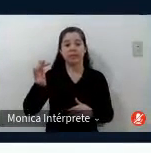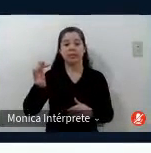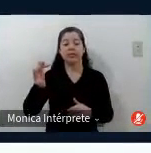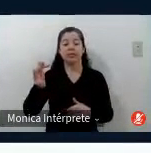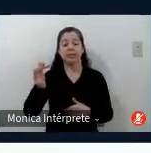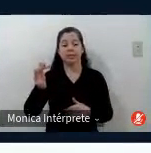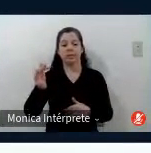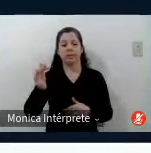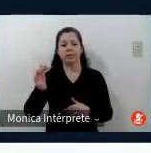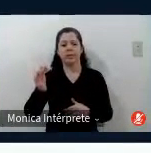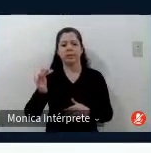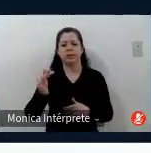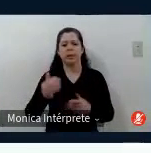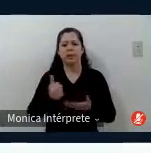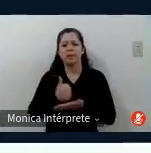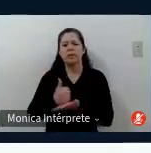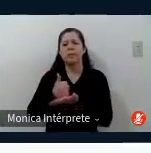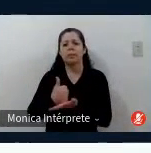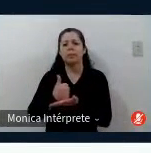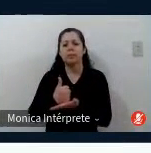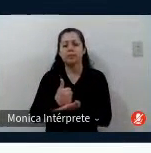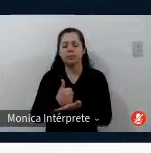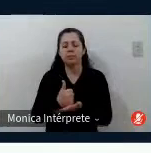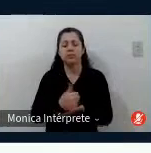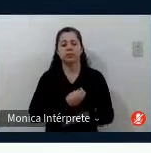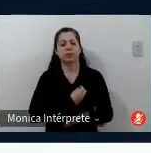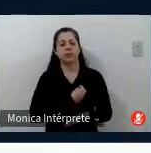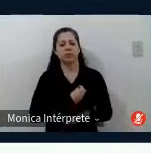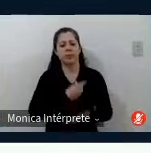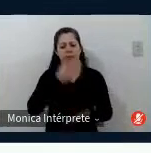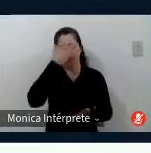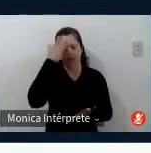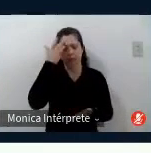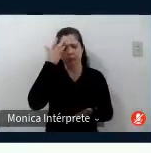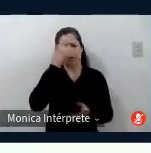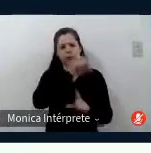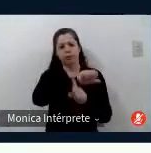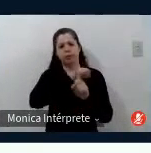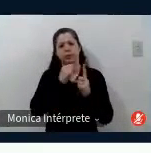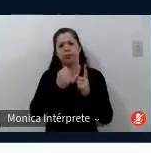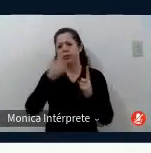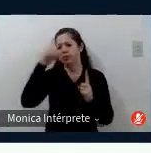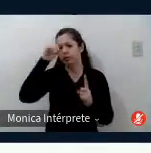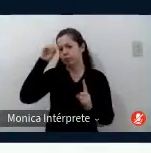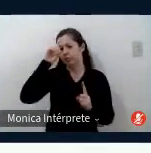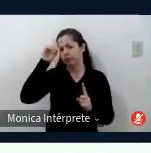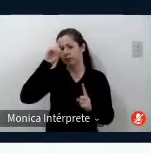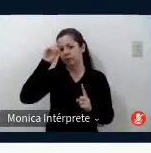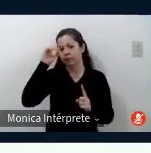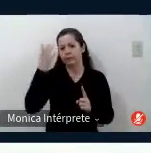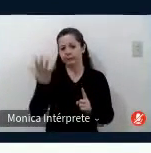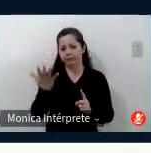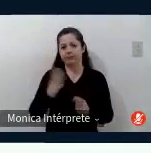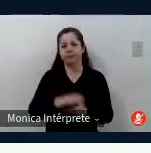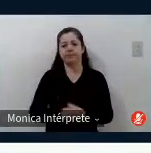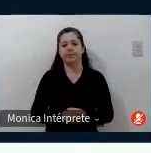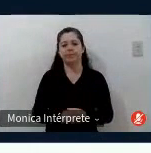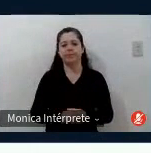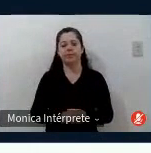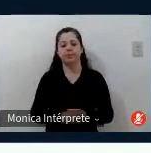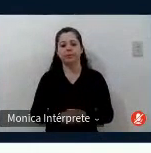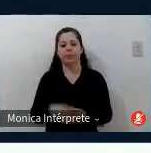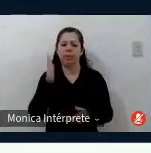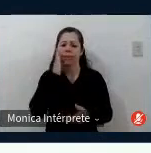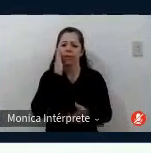das nossas comunidades. Então, nós sabemos que nós temos no Instituto Federal, né,